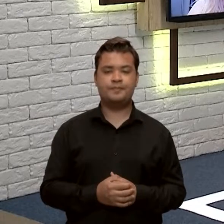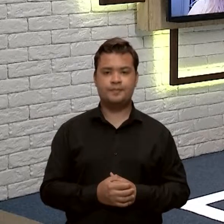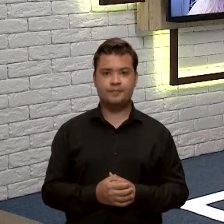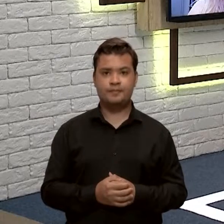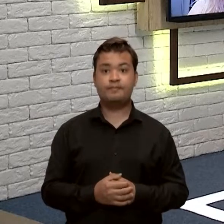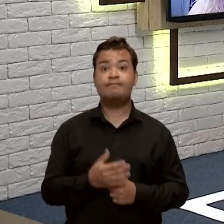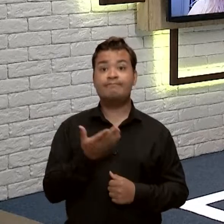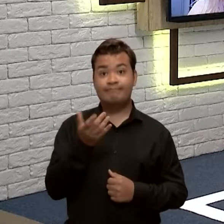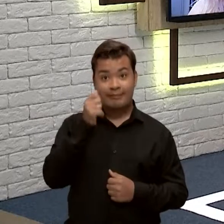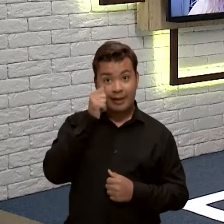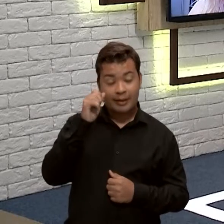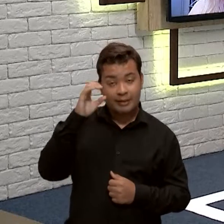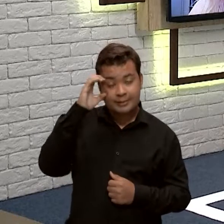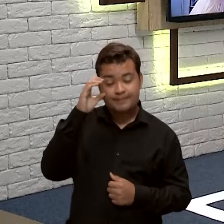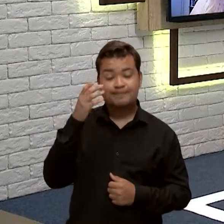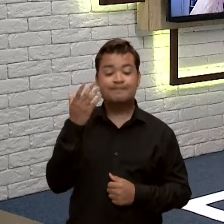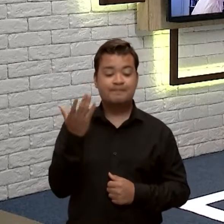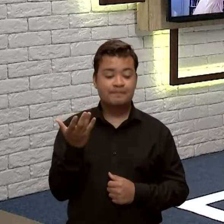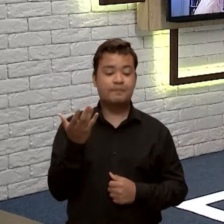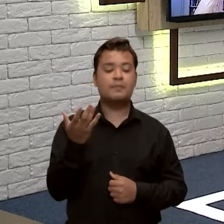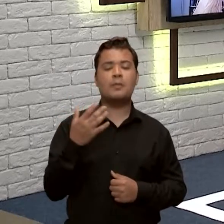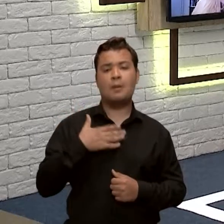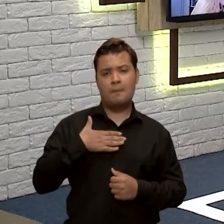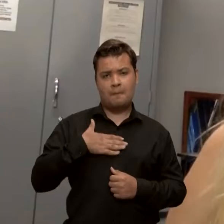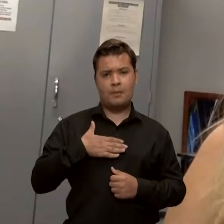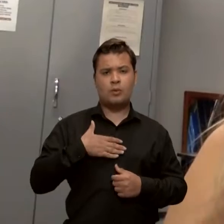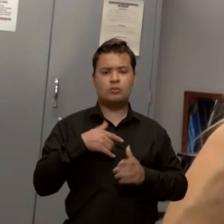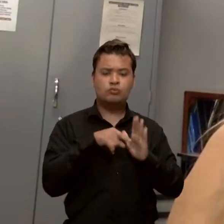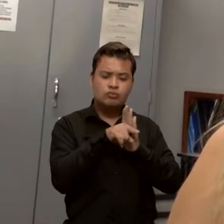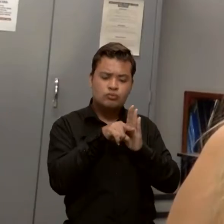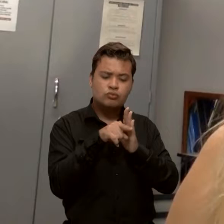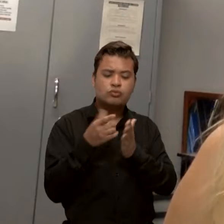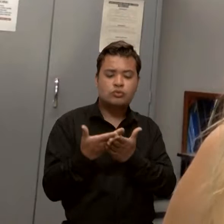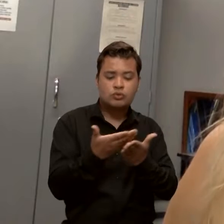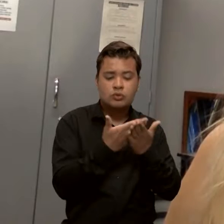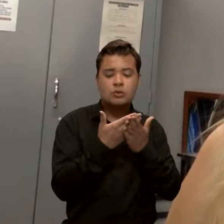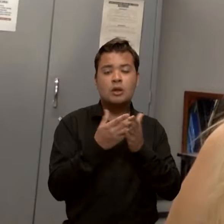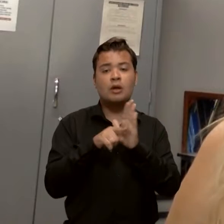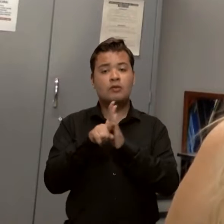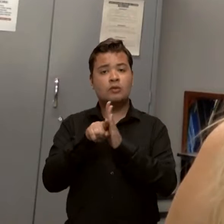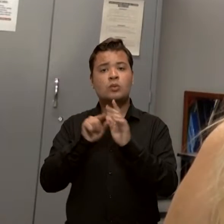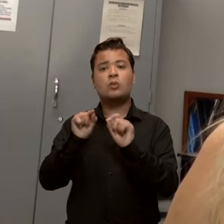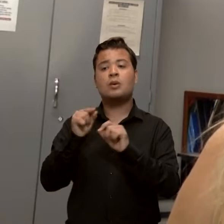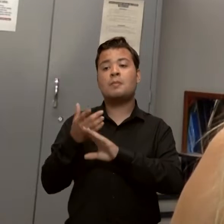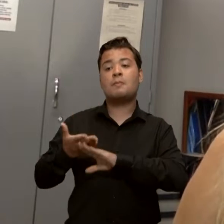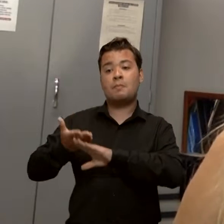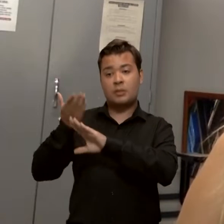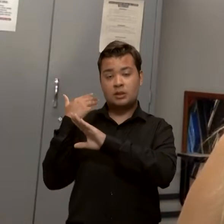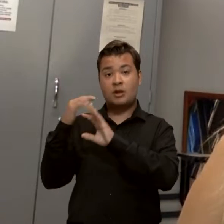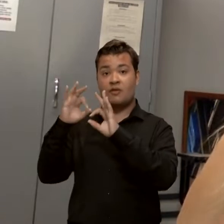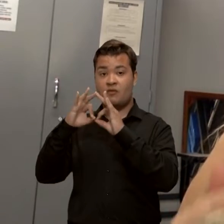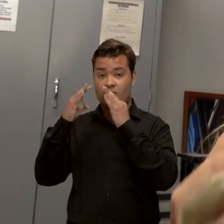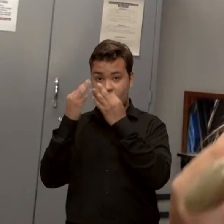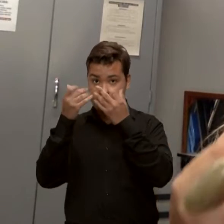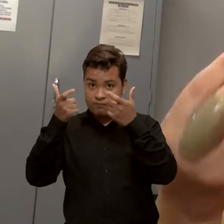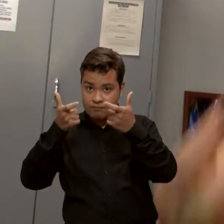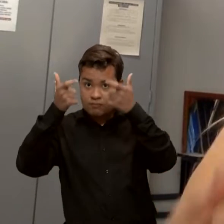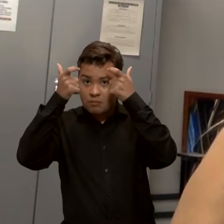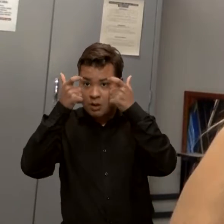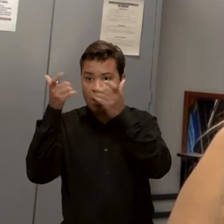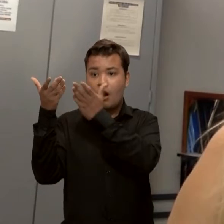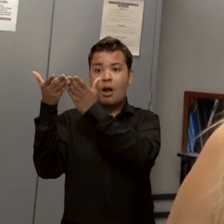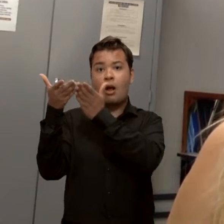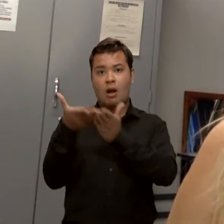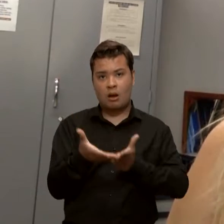Então, Ana, o meu trabalho tem a ver com a investigação de quando a família real chega no Brasil e através